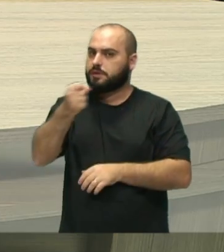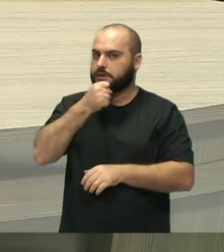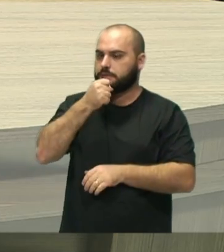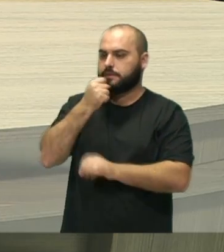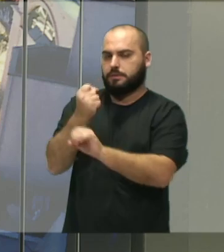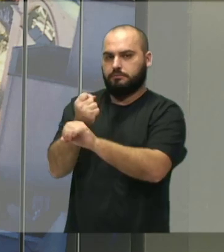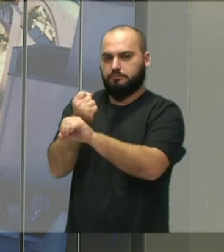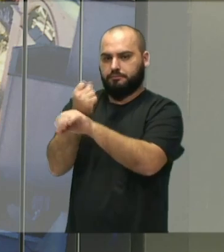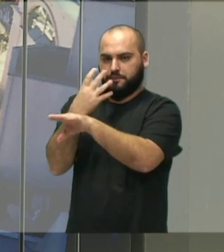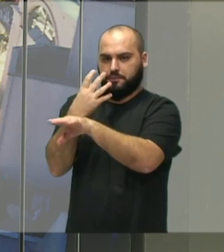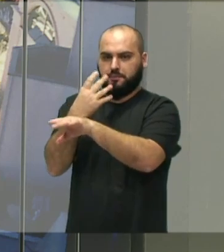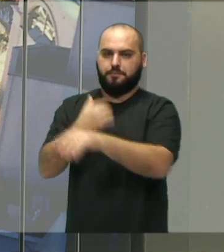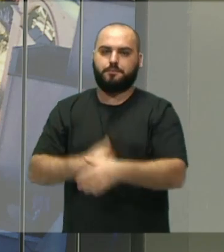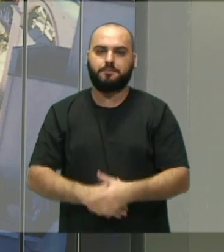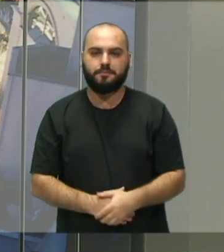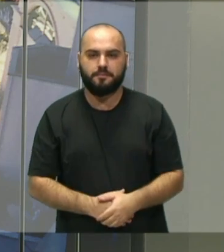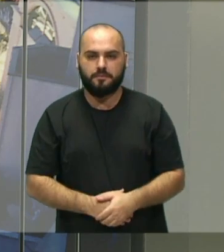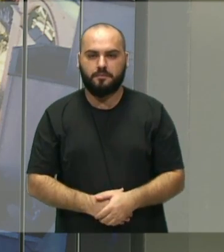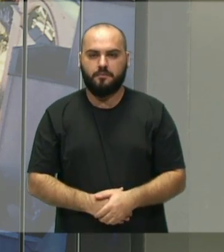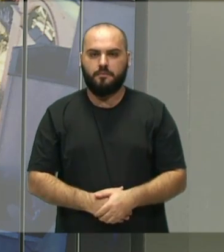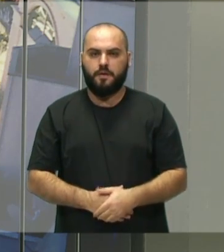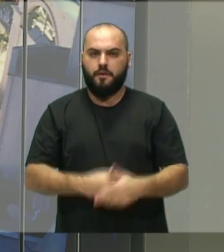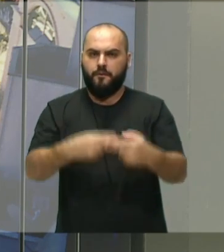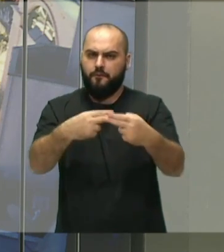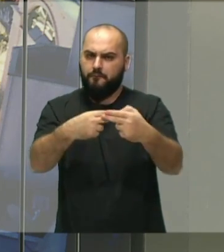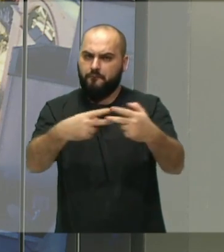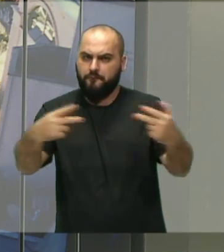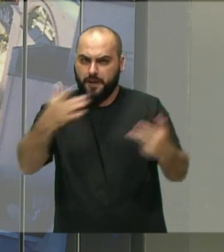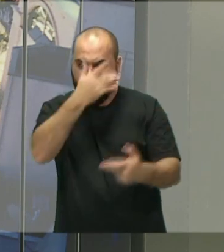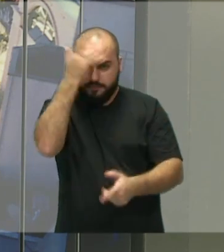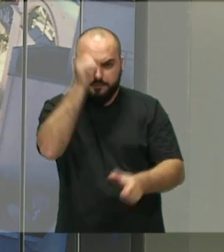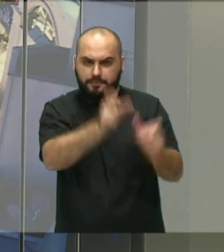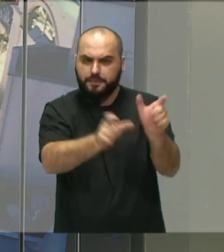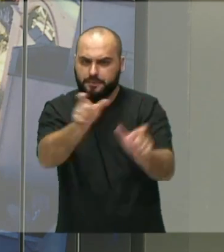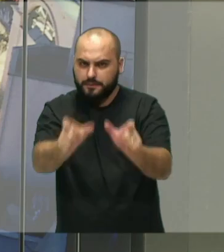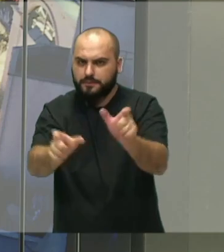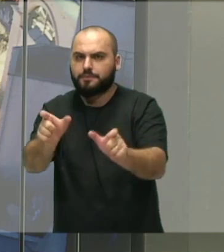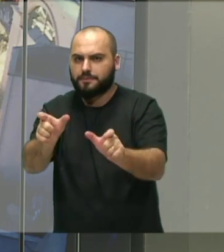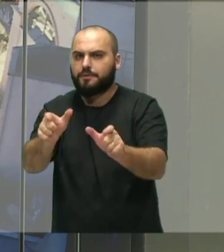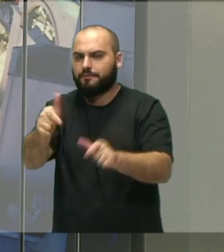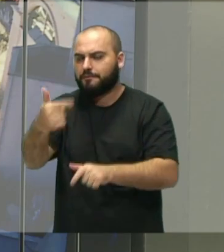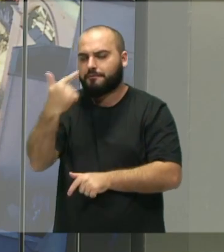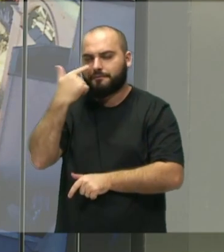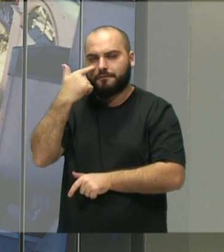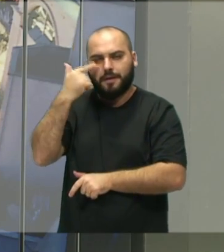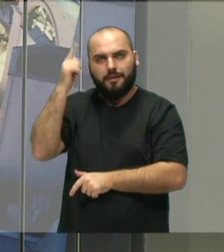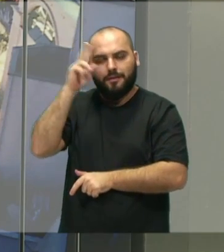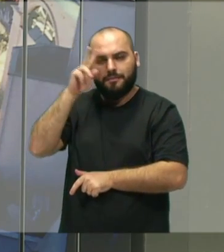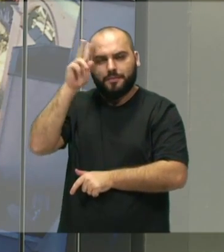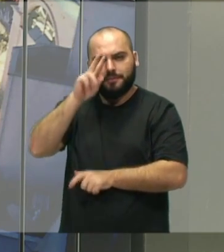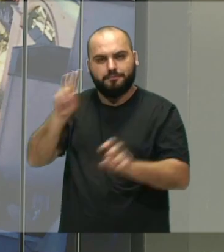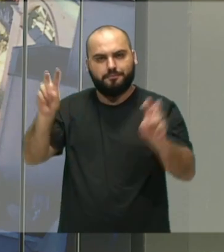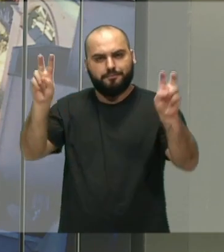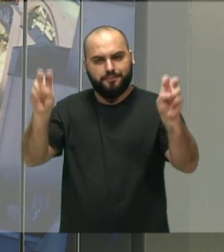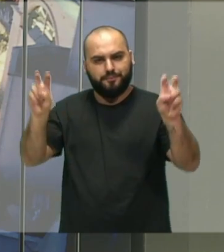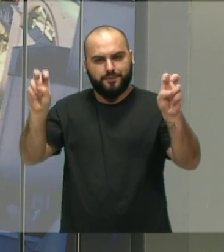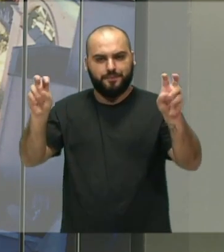remota. Muita gente vai se identificar com o que eu vou recitar agora. Abre